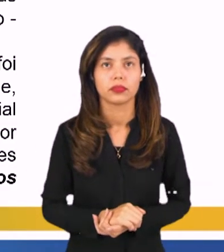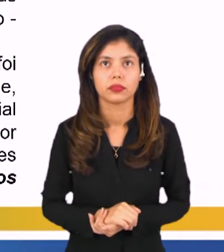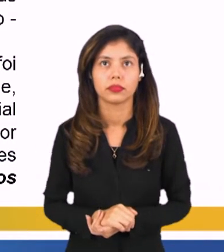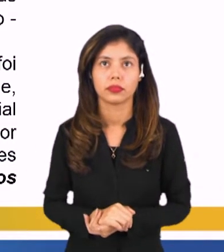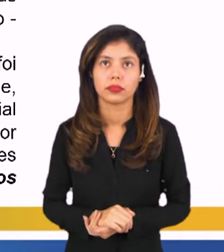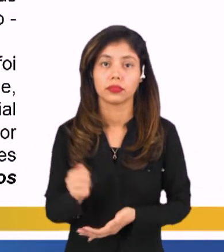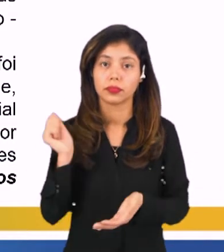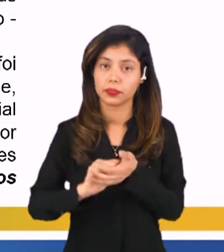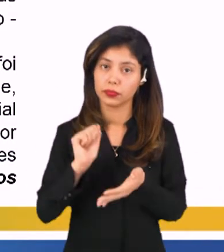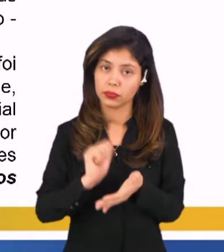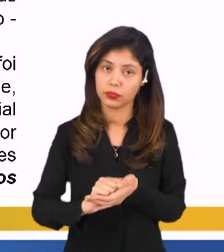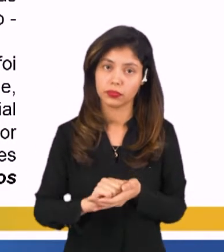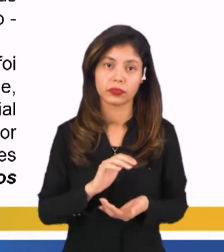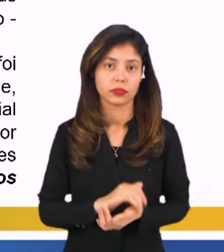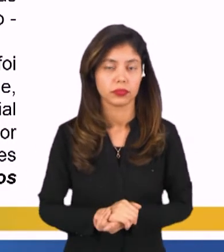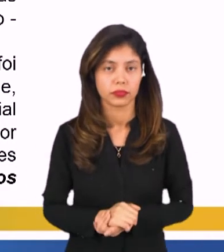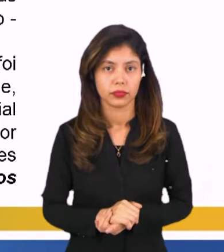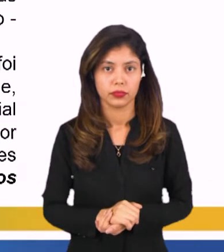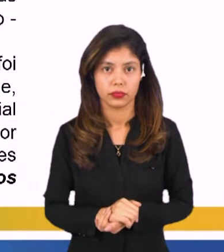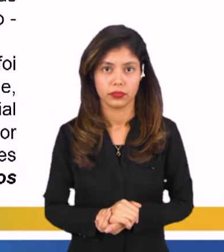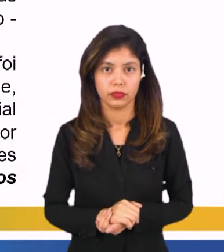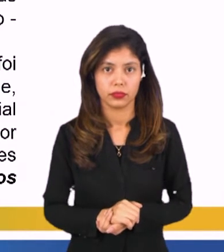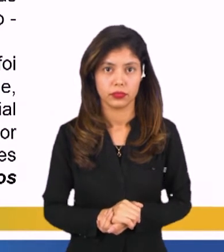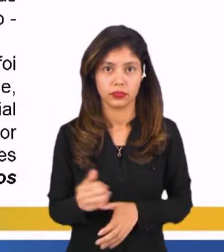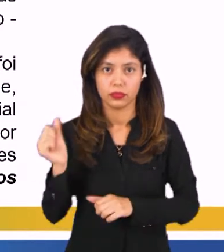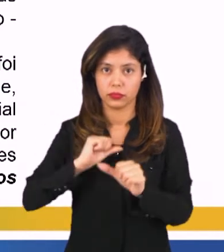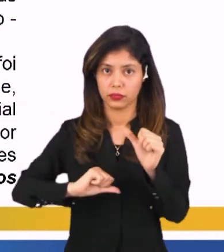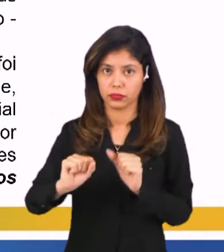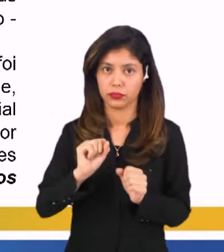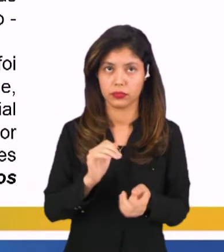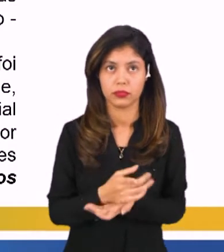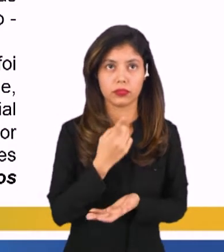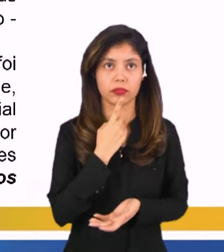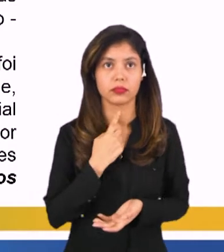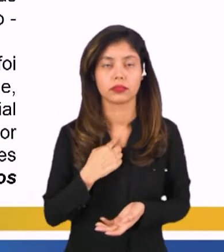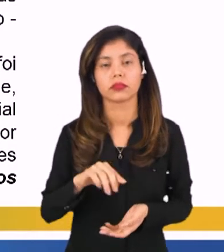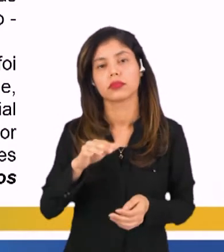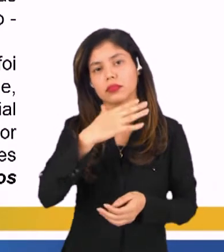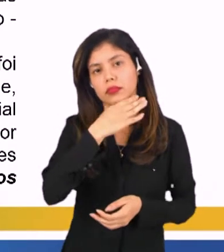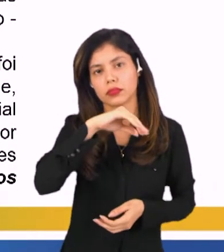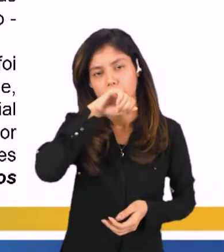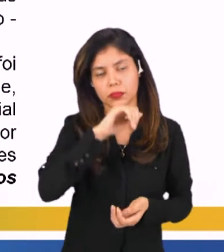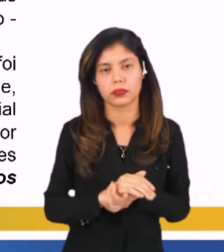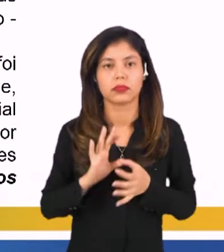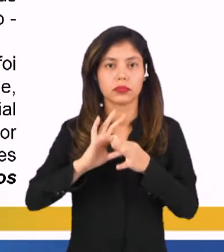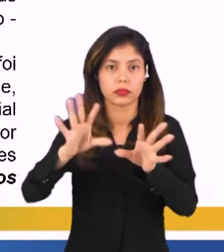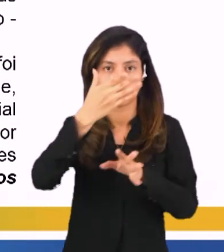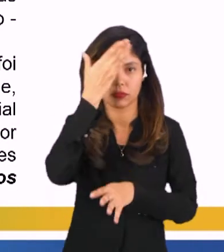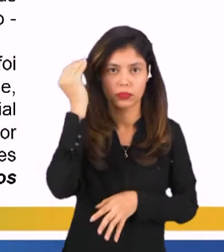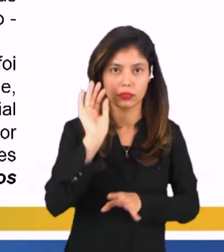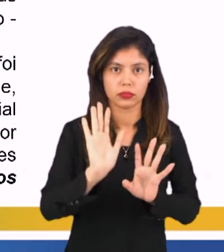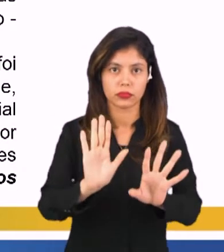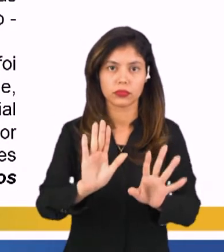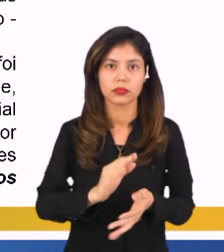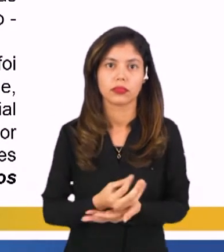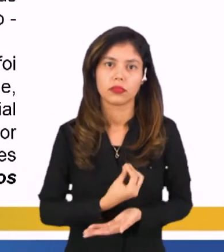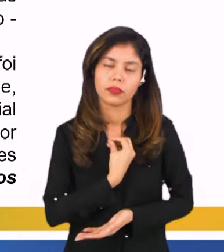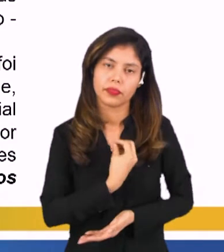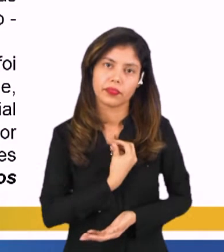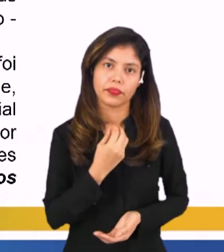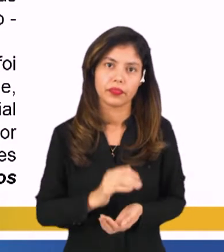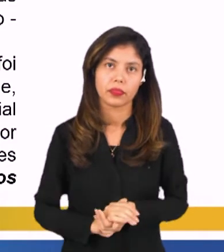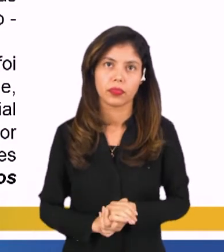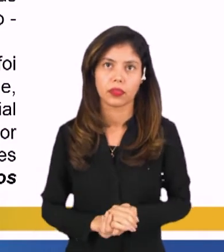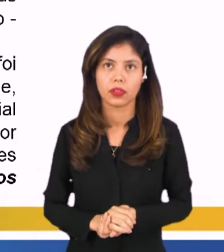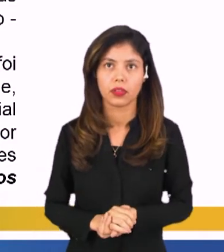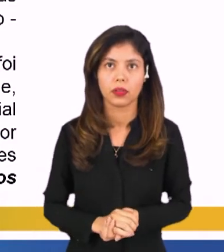aspirante a escritor, que, contrariando o desejo paterno, largou os estudos para viver nas